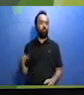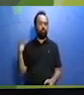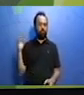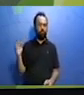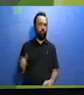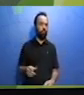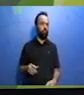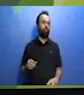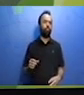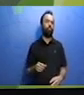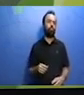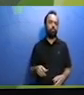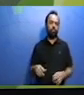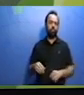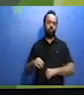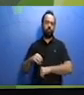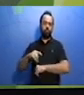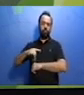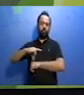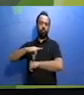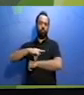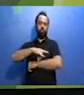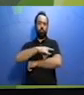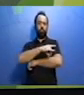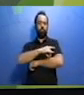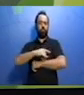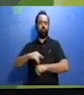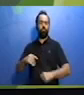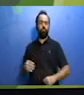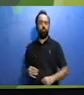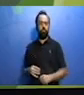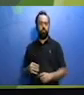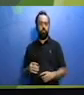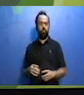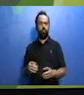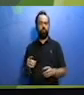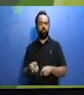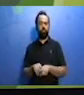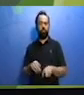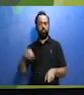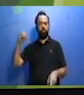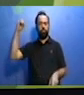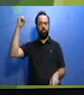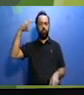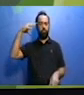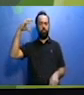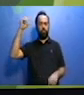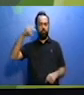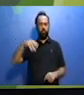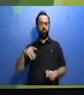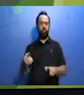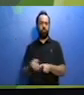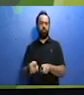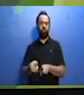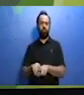betume para o asfalto, também lubrificação, iluminação e fins bélicos.